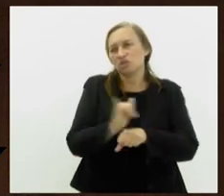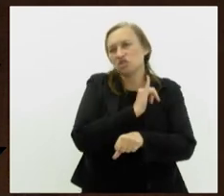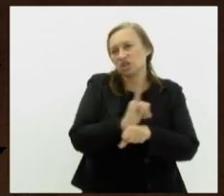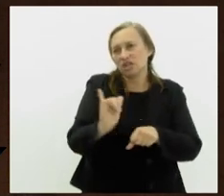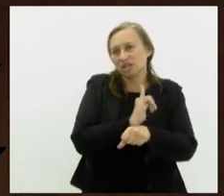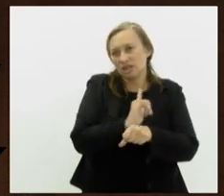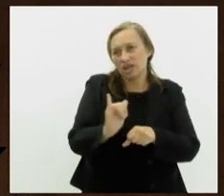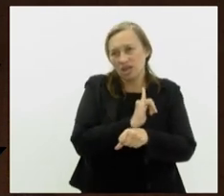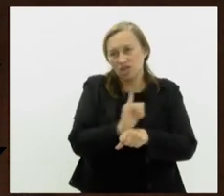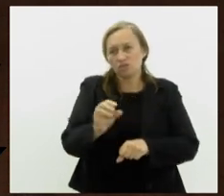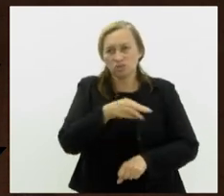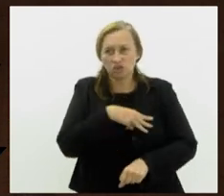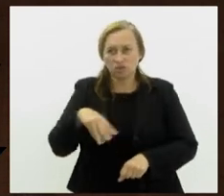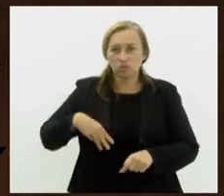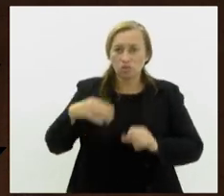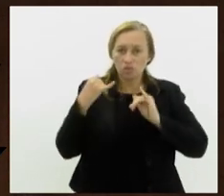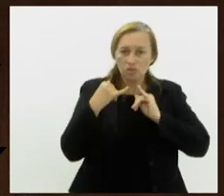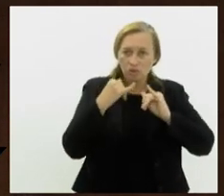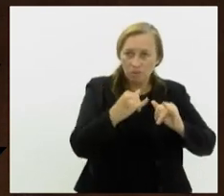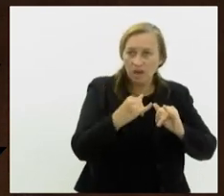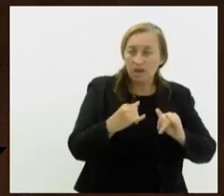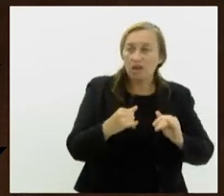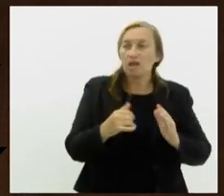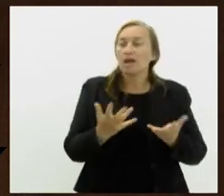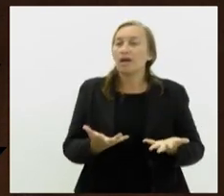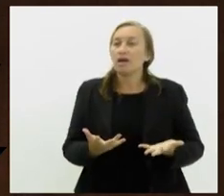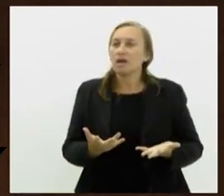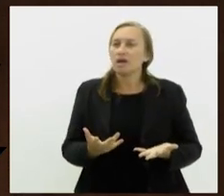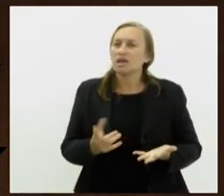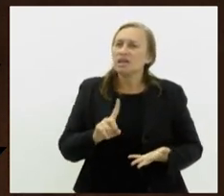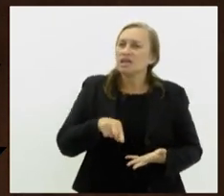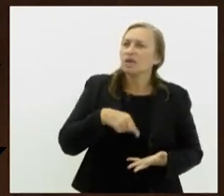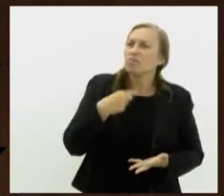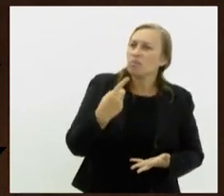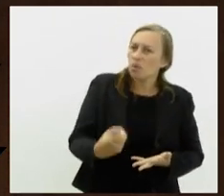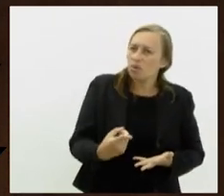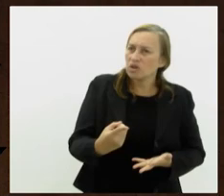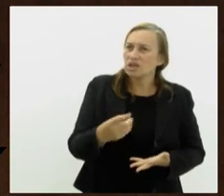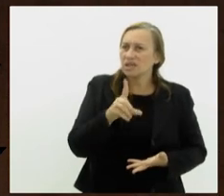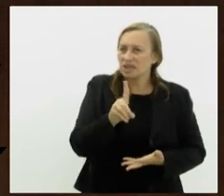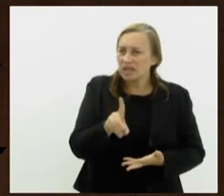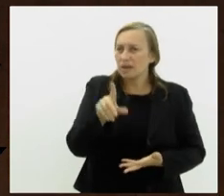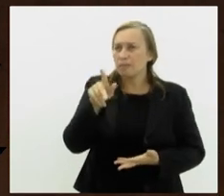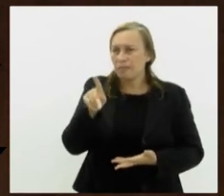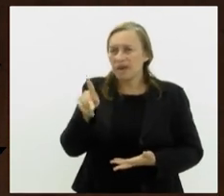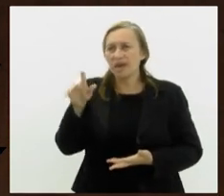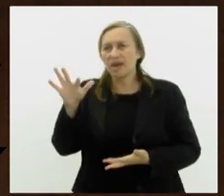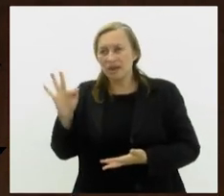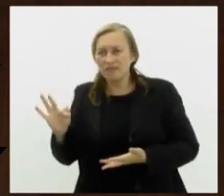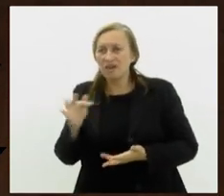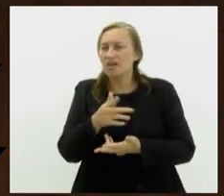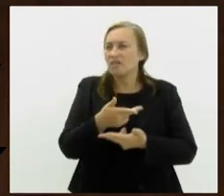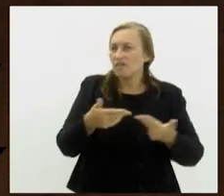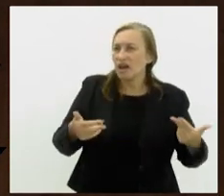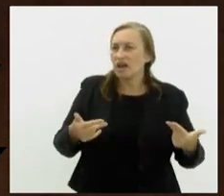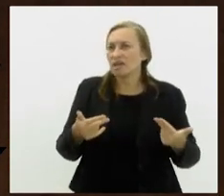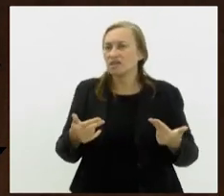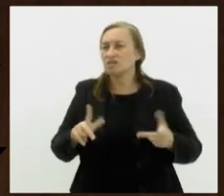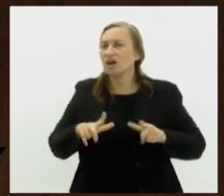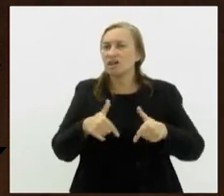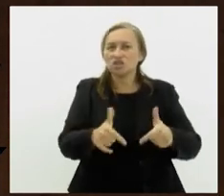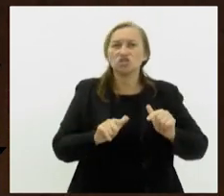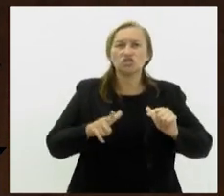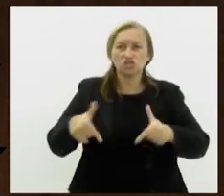o Ministério Público seja informado. Tanto é que, depois dessa DPF, houve várias e várias